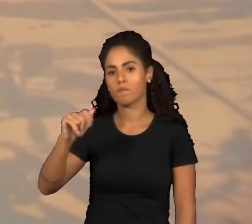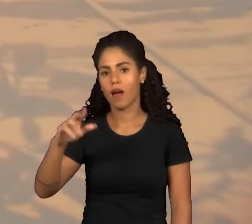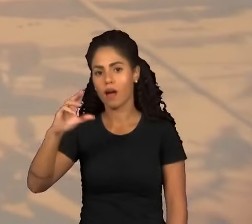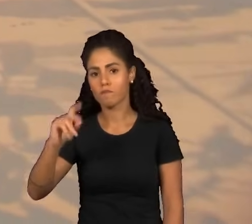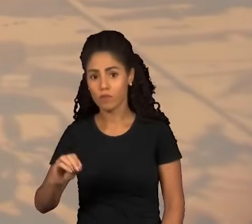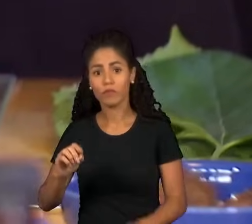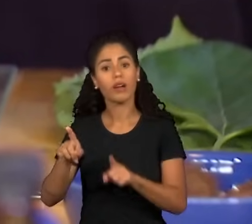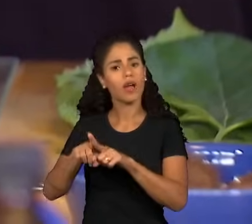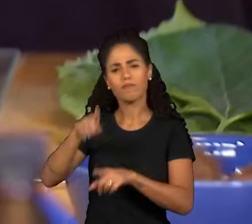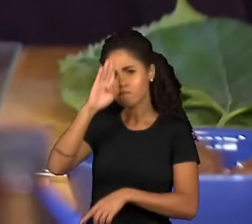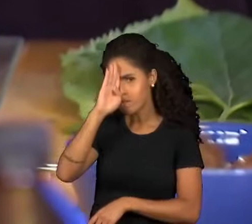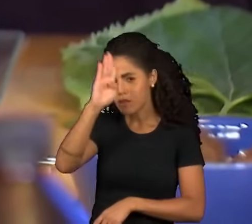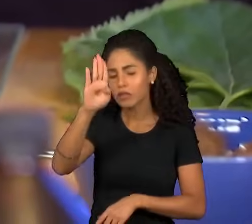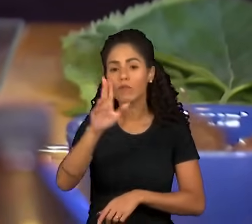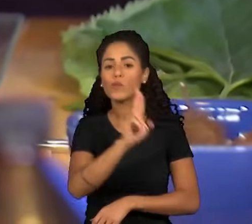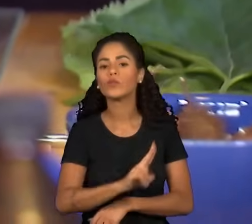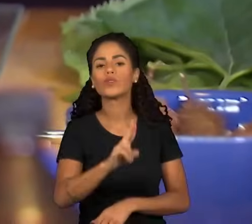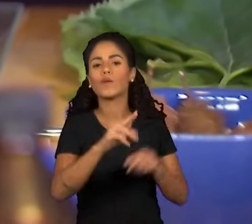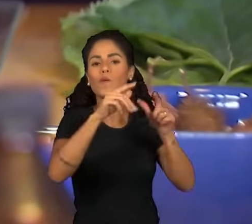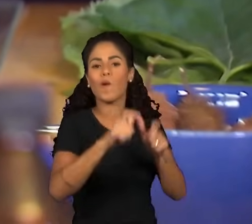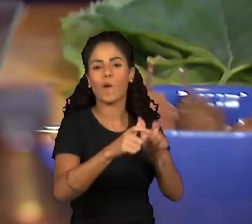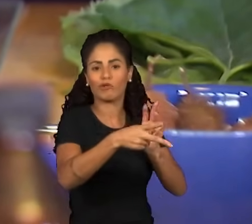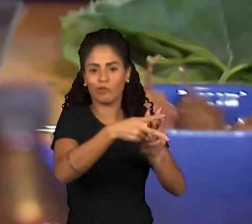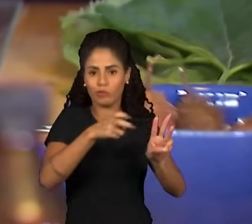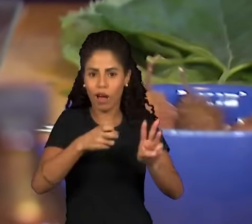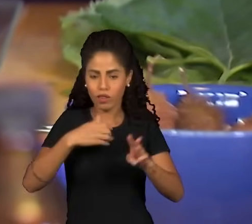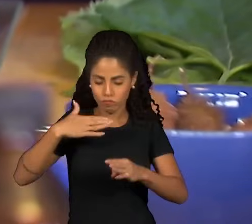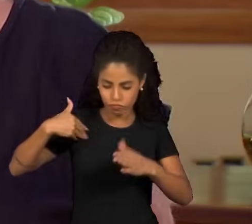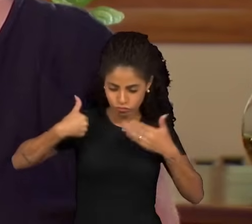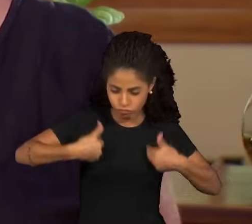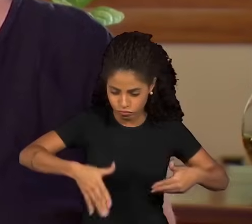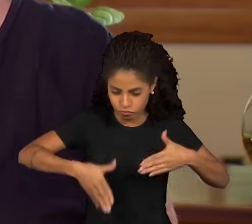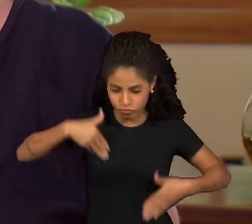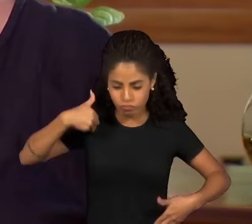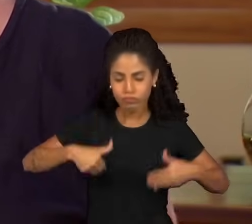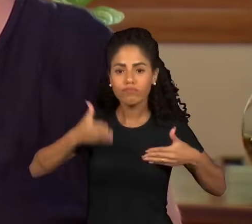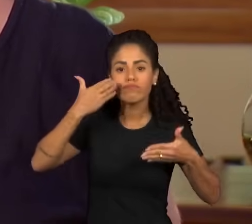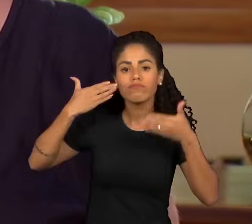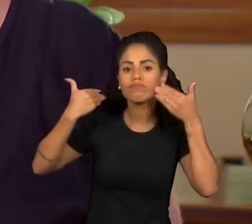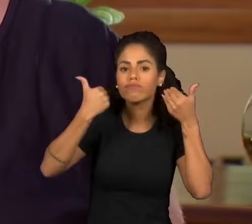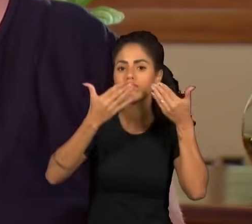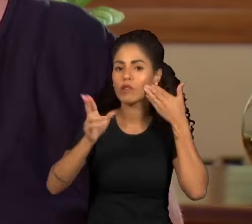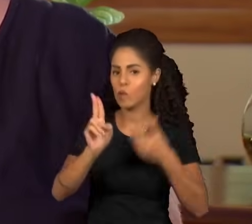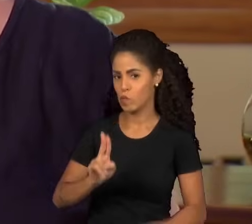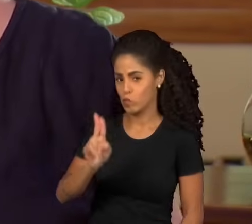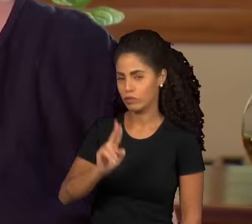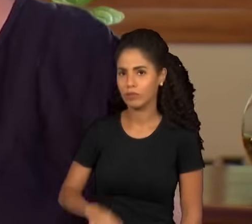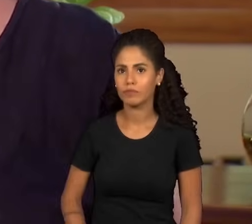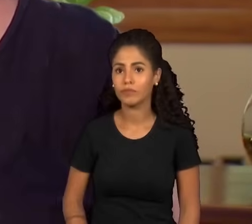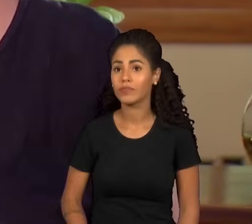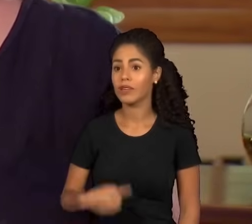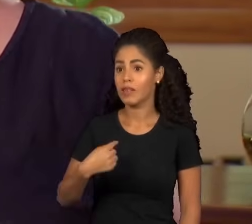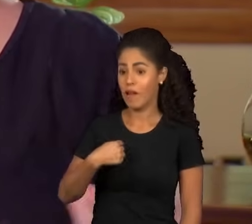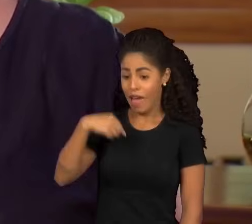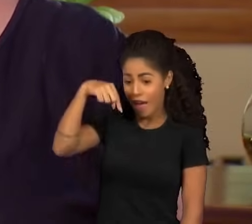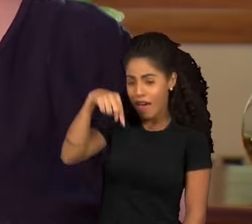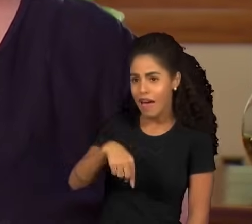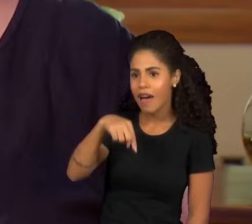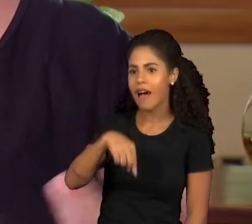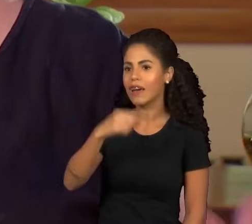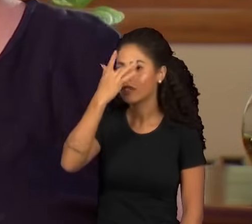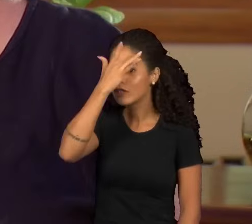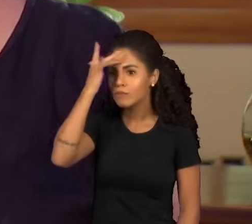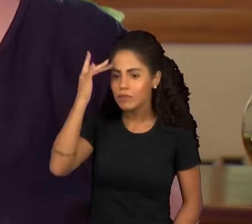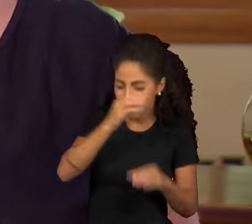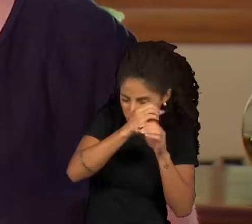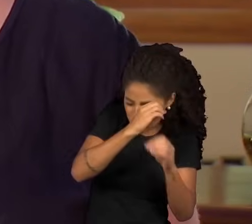muito usadas por indígenas nas pinturas corporais. A troca que eu tenho aqui com o pessoal que é